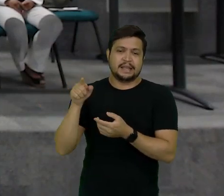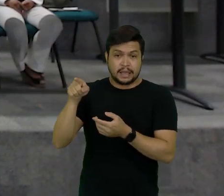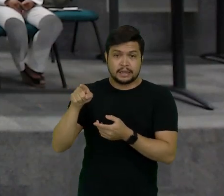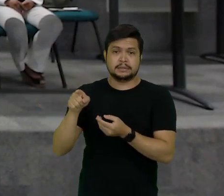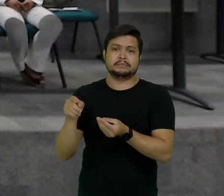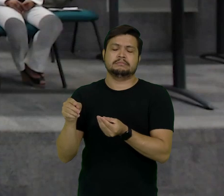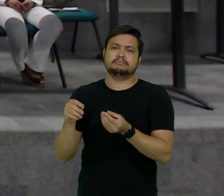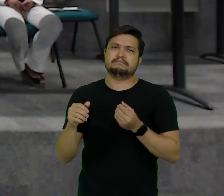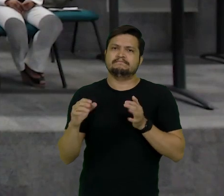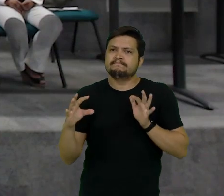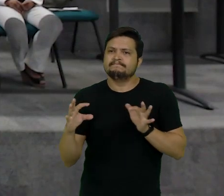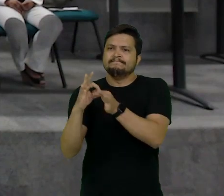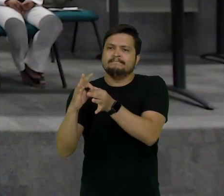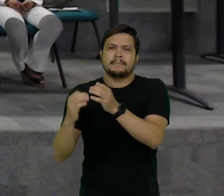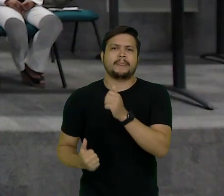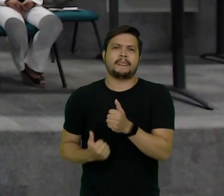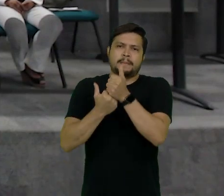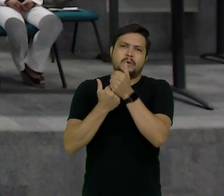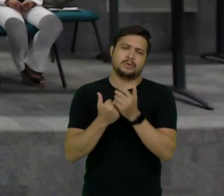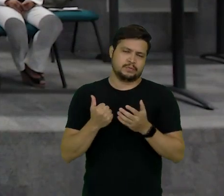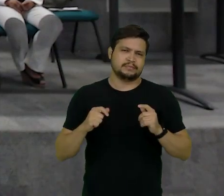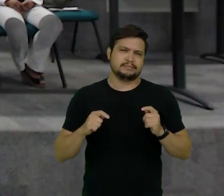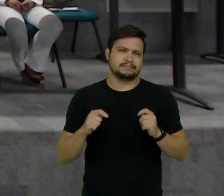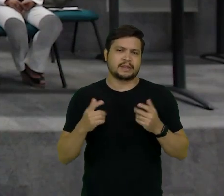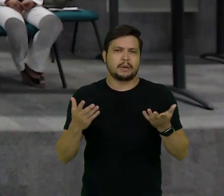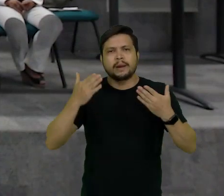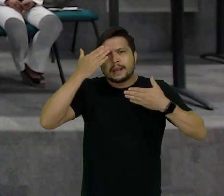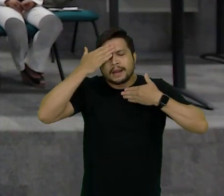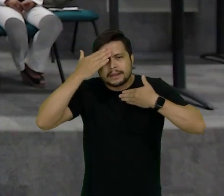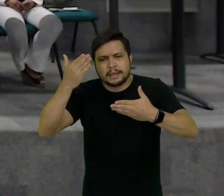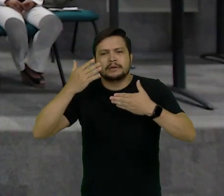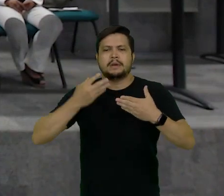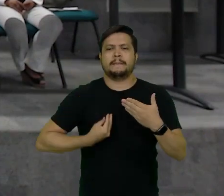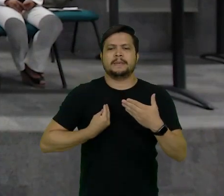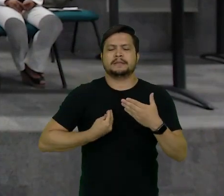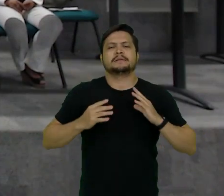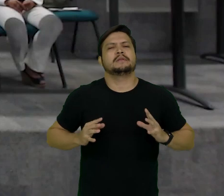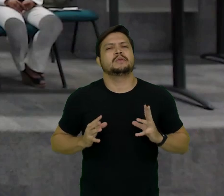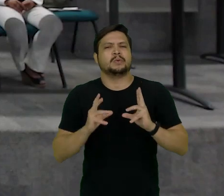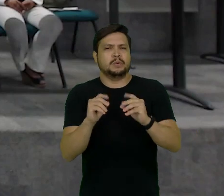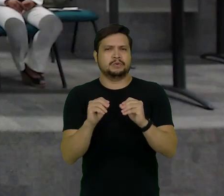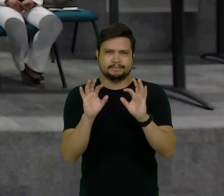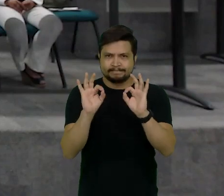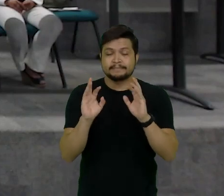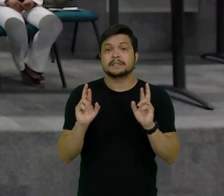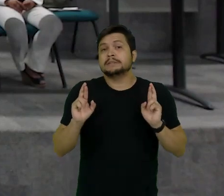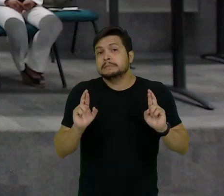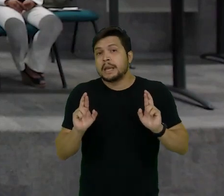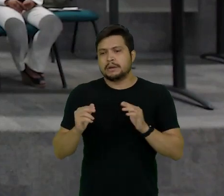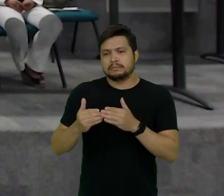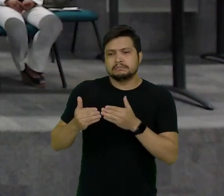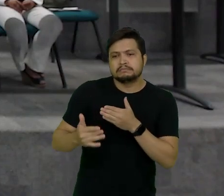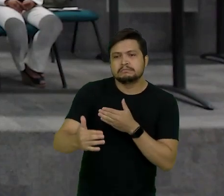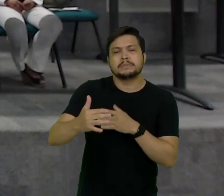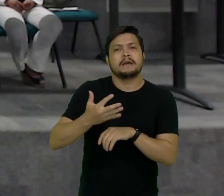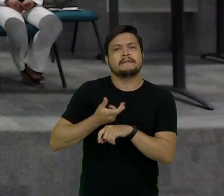difícil, porque estávamos com vocês. Então, eu quero agradecer a presença de todos. Eu espero que nesses 3 dias de